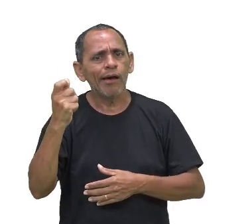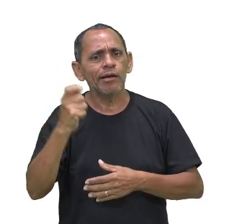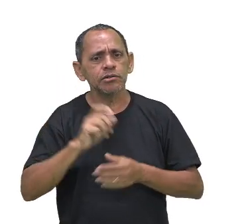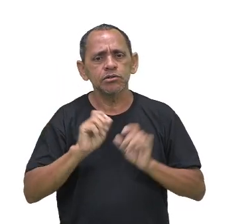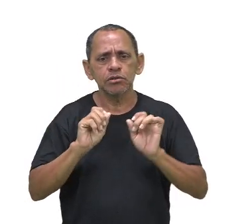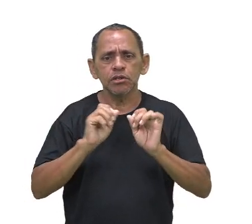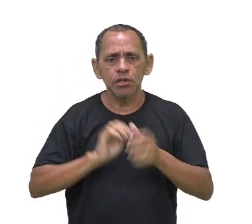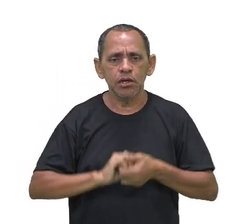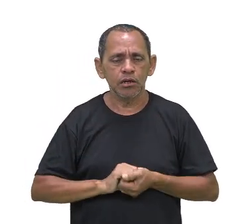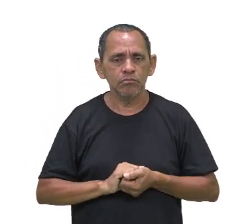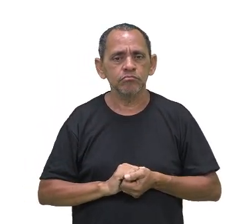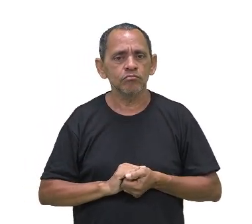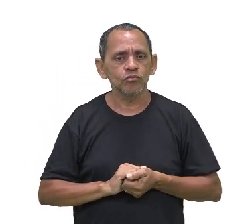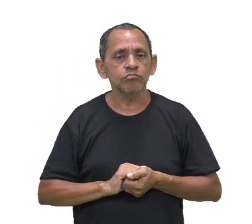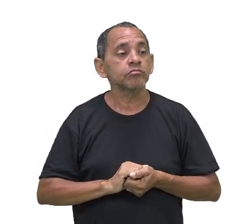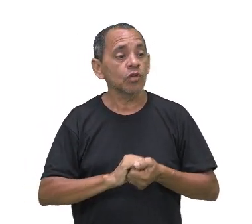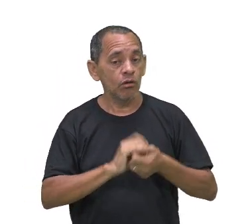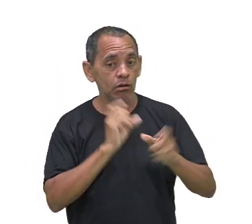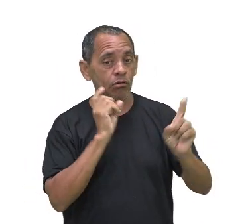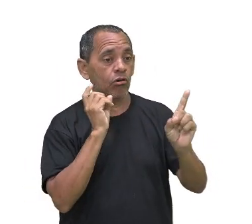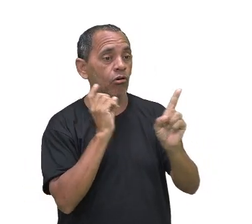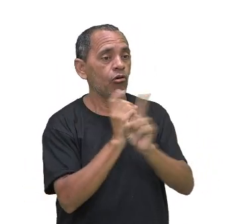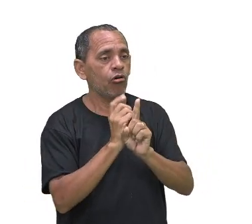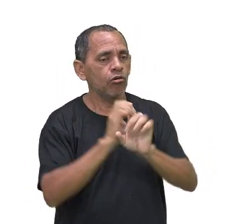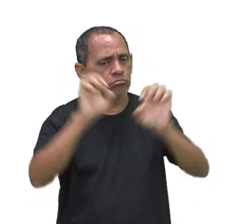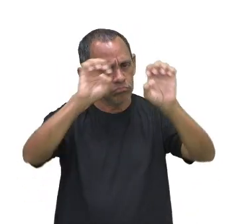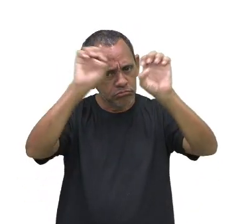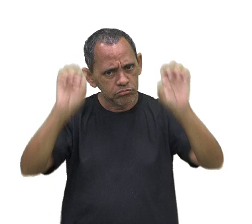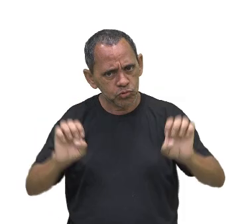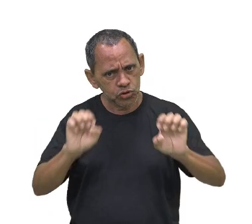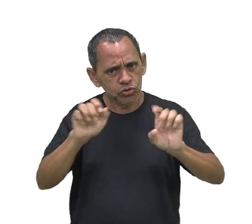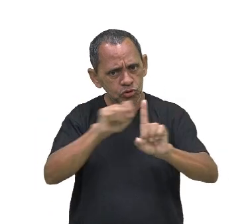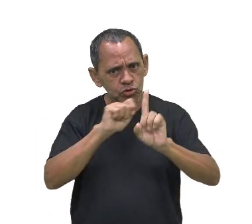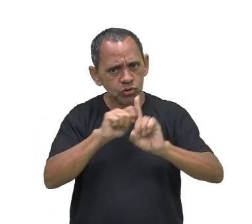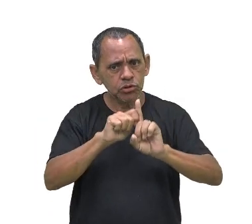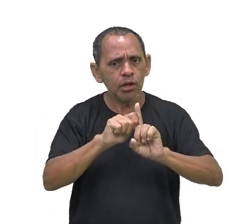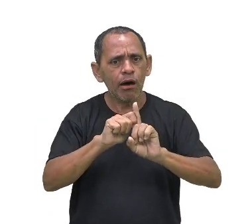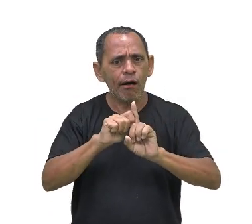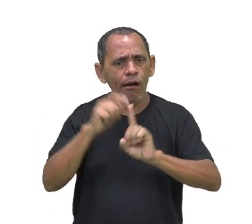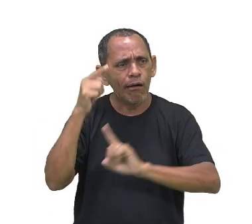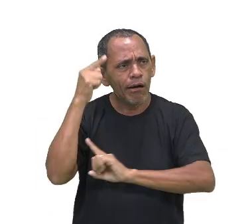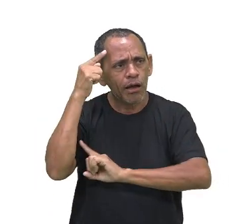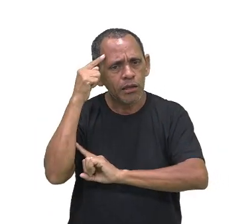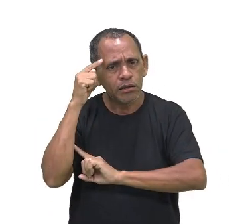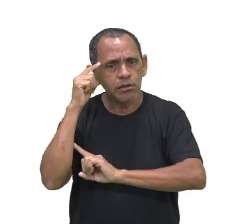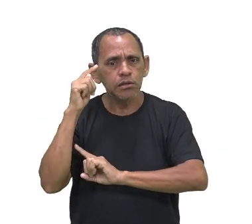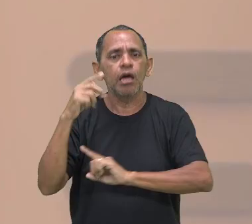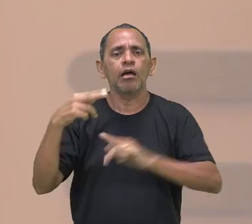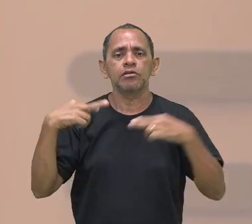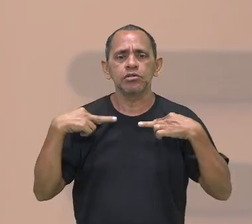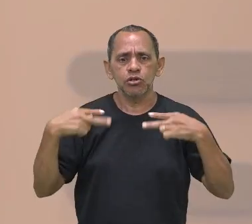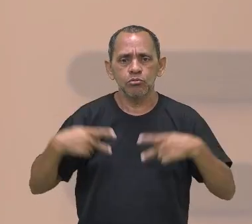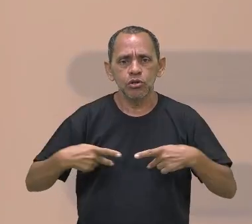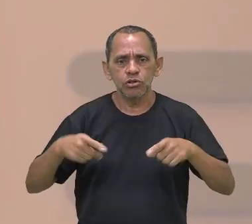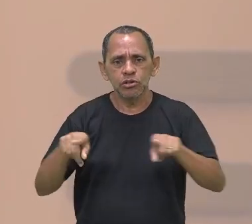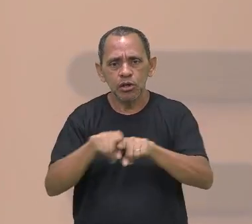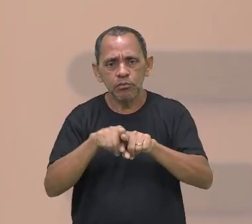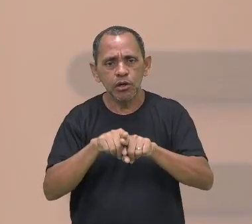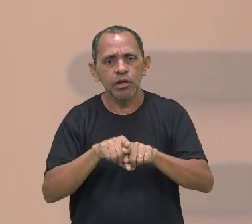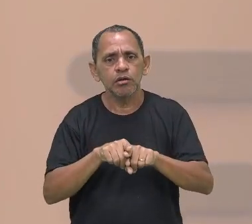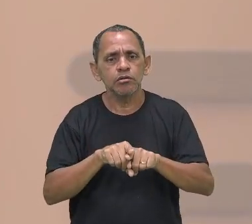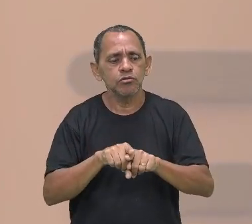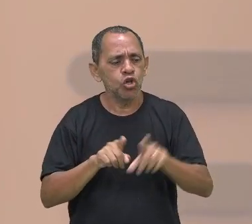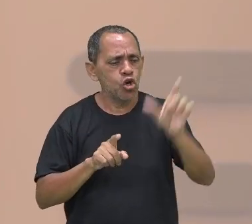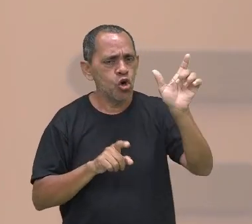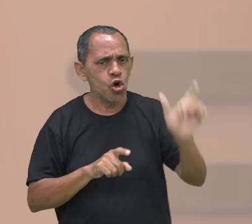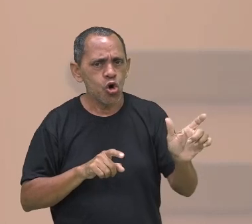do choque das estruturas sociais e das ideias humanas. Ou seja, aquilo que o homem pensa e